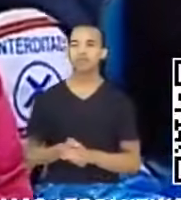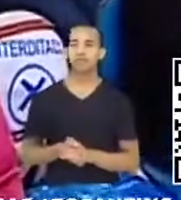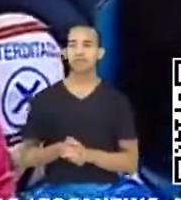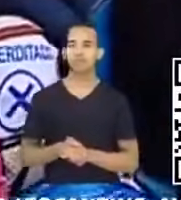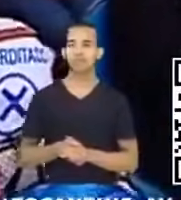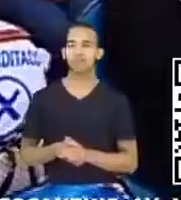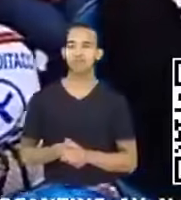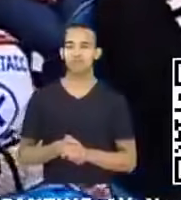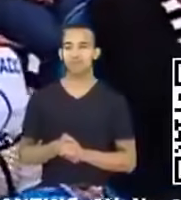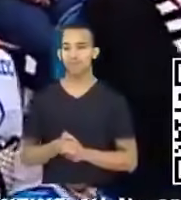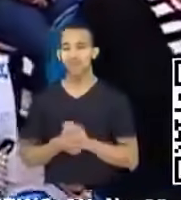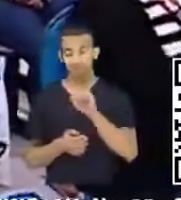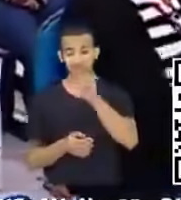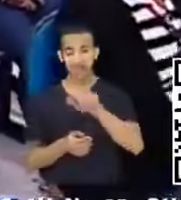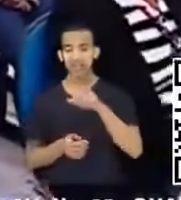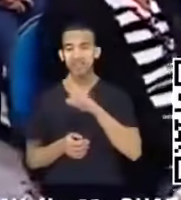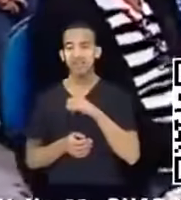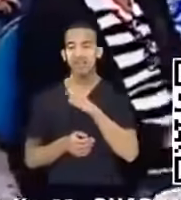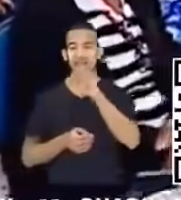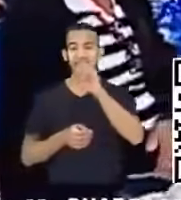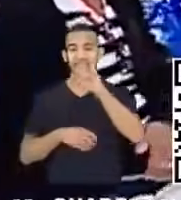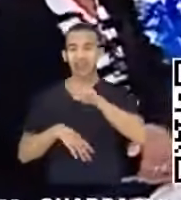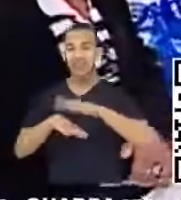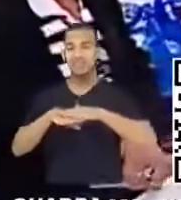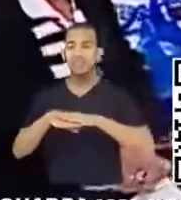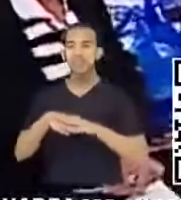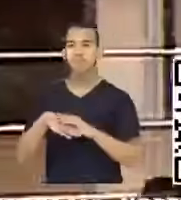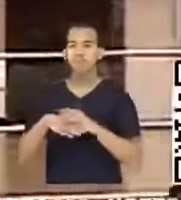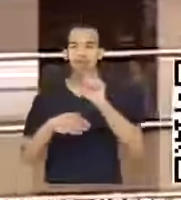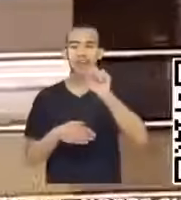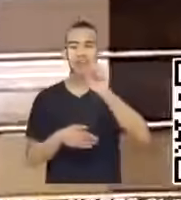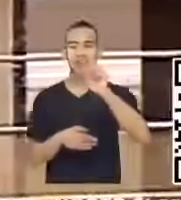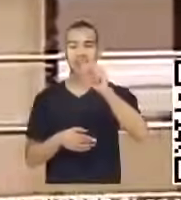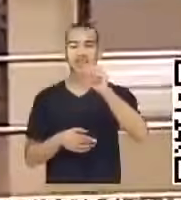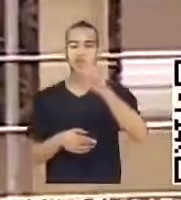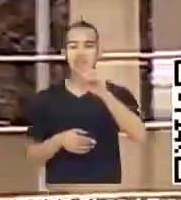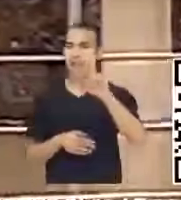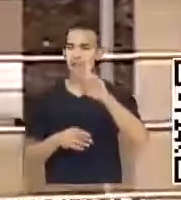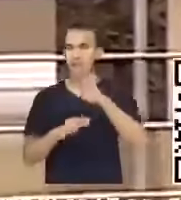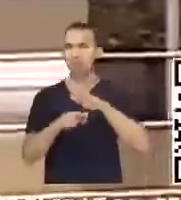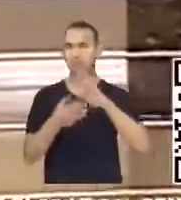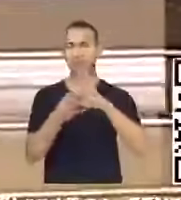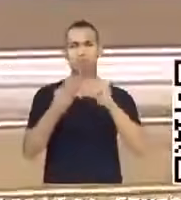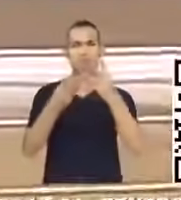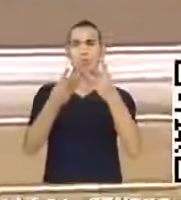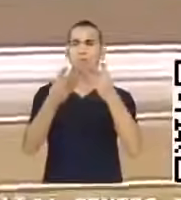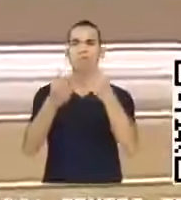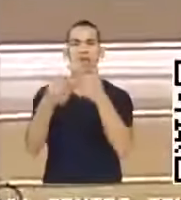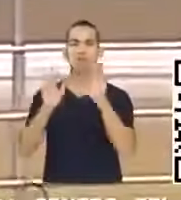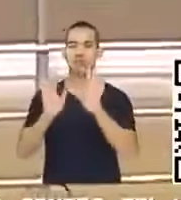aquele lá se fosse se fosse lá dizer nada com lugar meu de desviar muita coisa